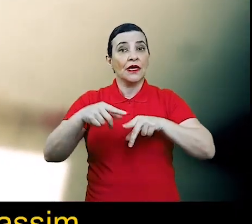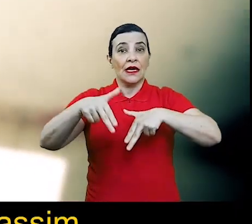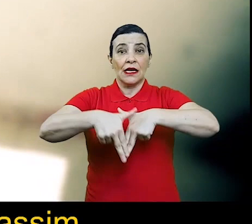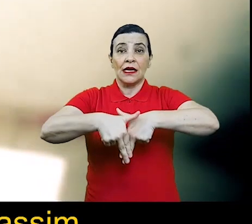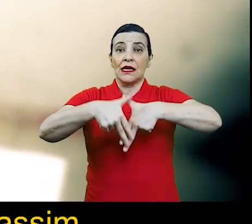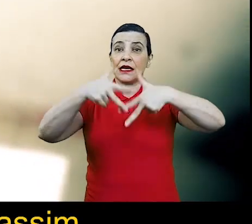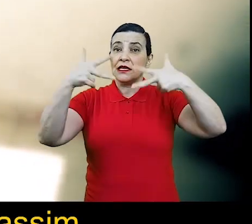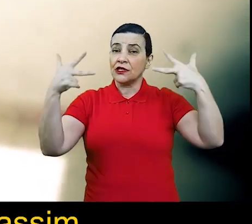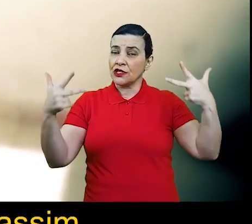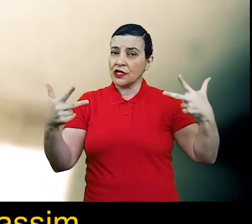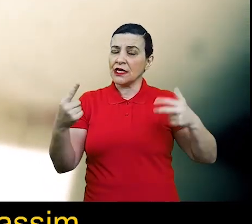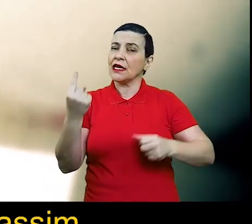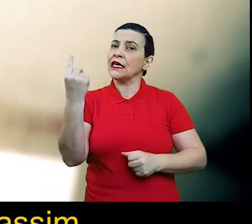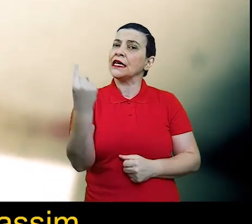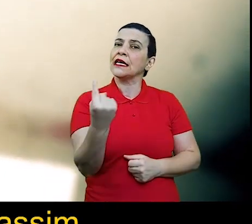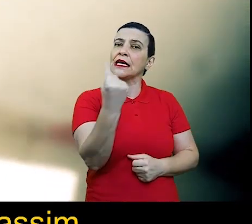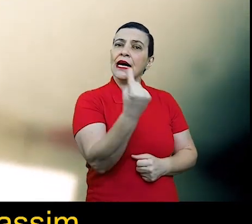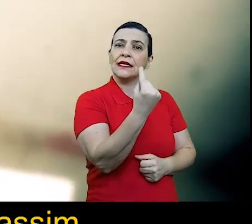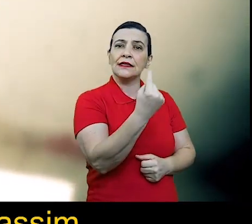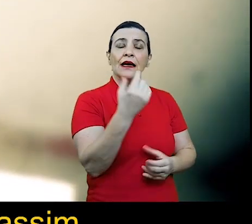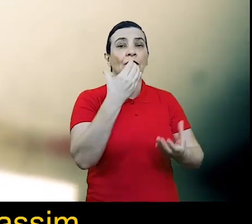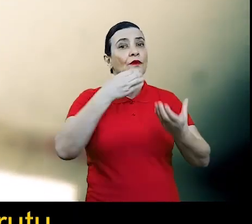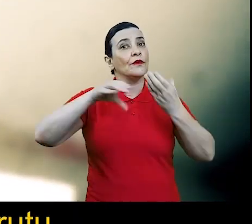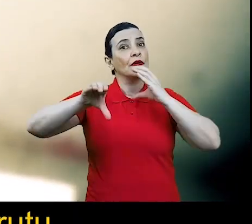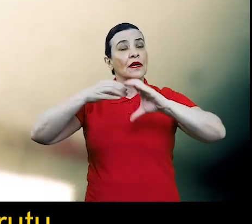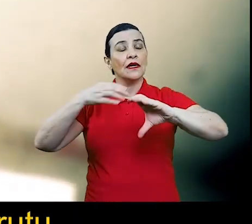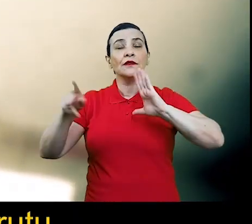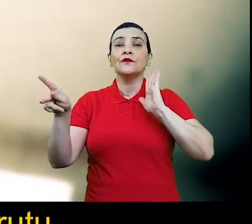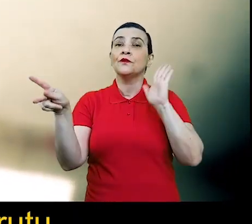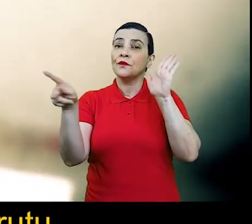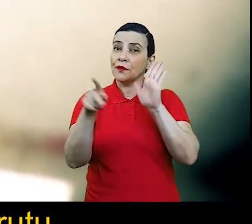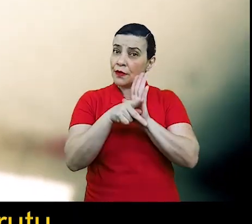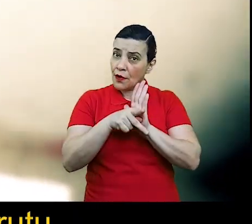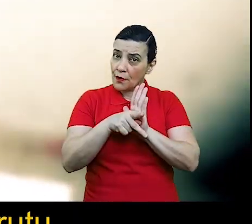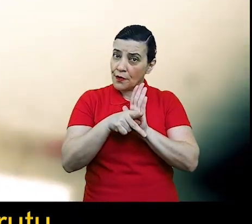cada etnia tem seu canto, digamos assim. E